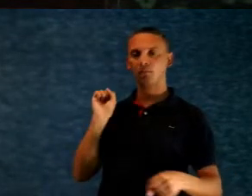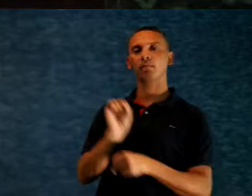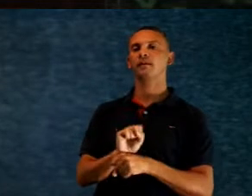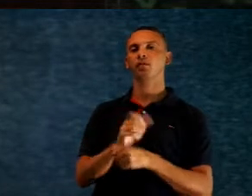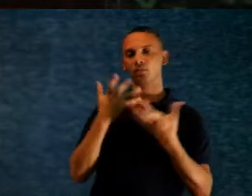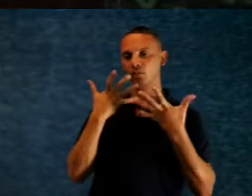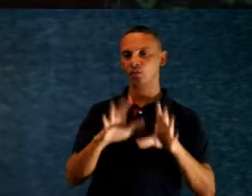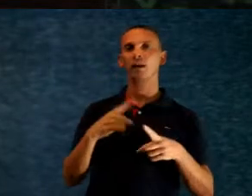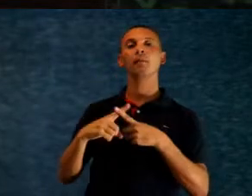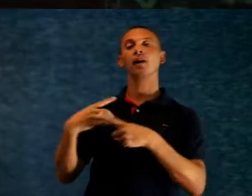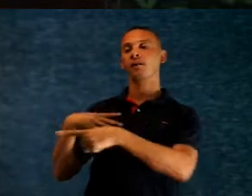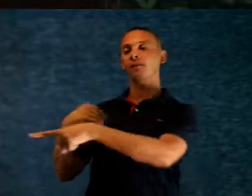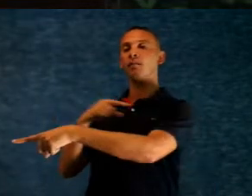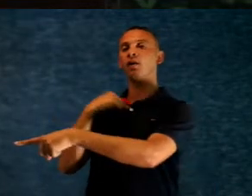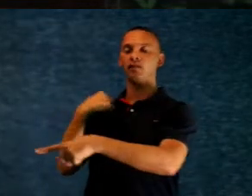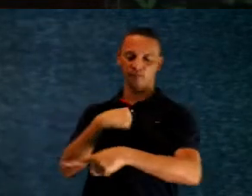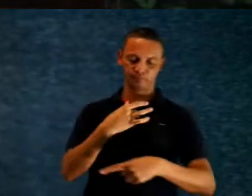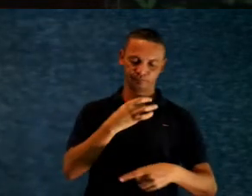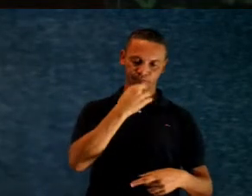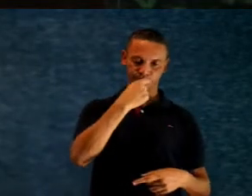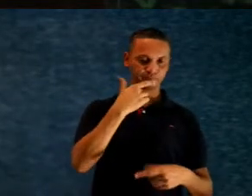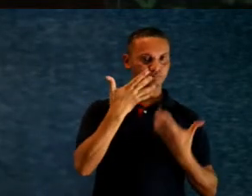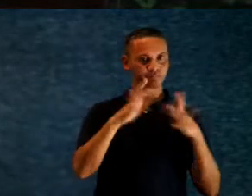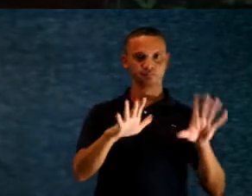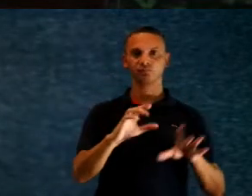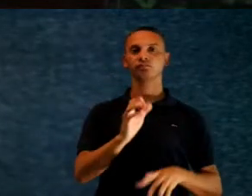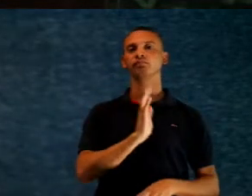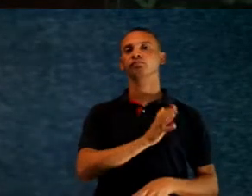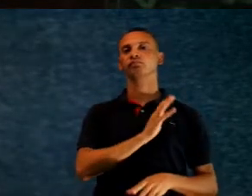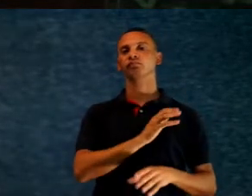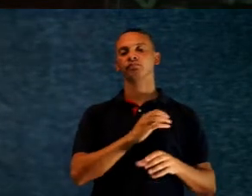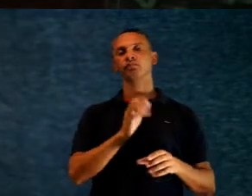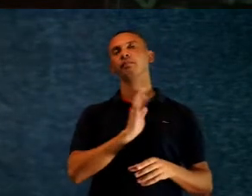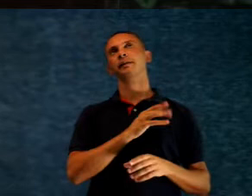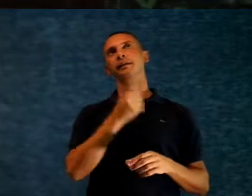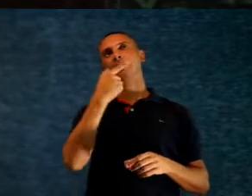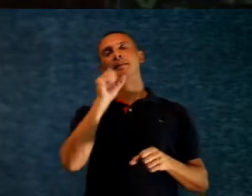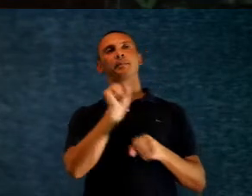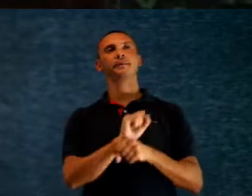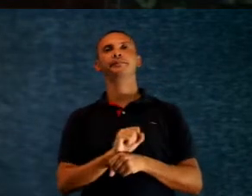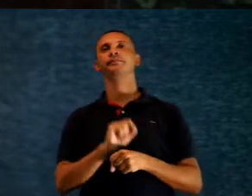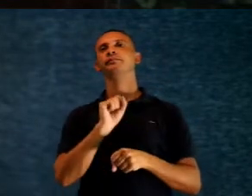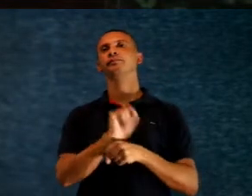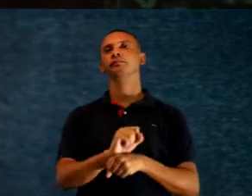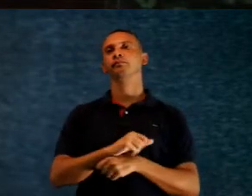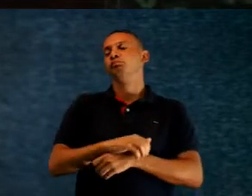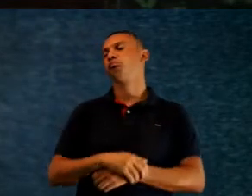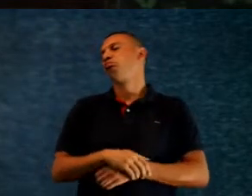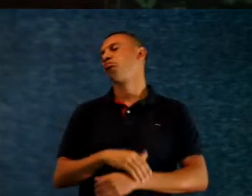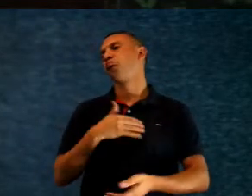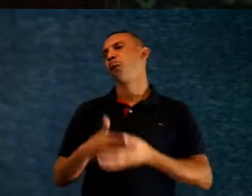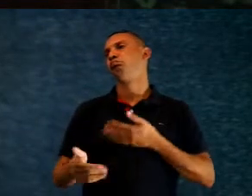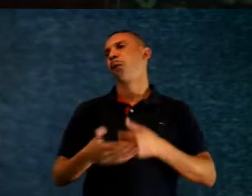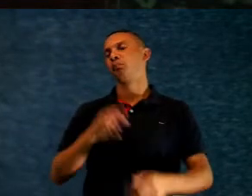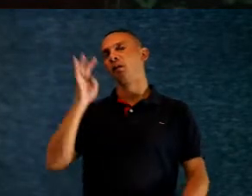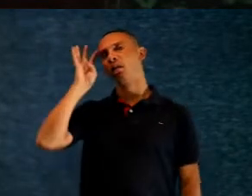sério e que tomava aquela medicação diária. Então, ele disse, a primeira coisa que o Carlos fez foi deixar de tomar os remédios, como se dissesse,